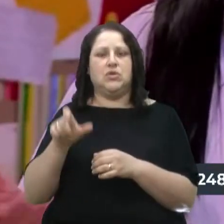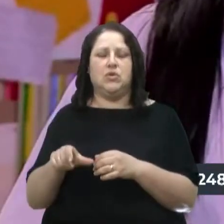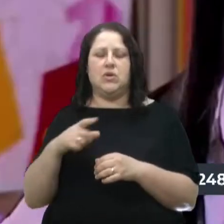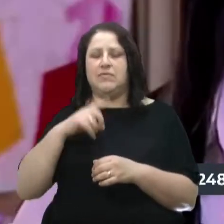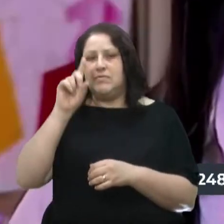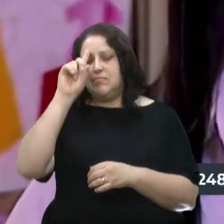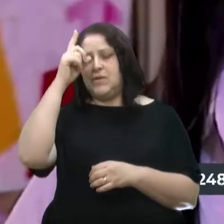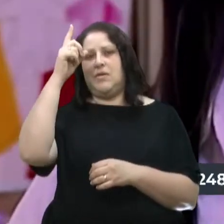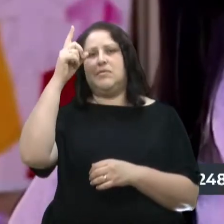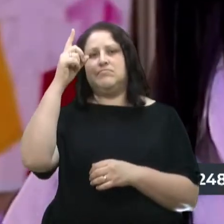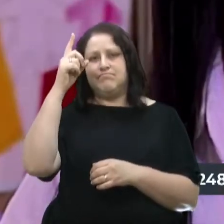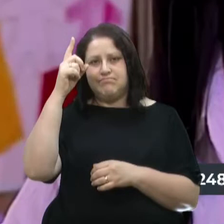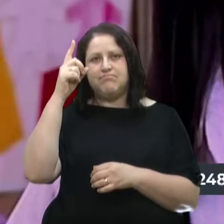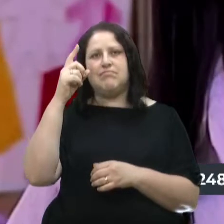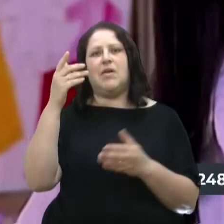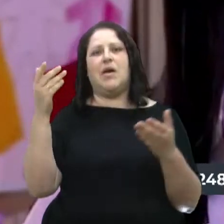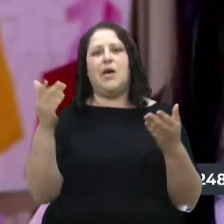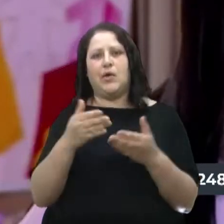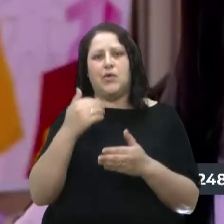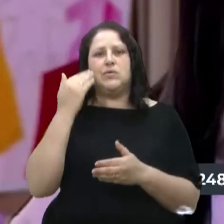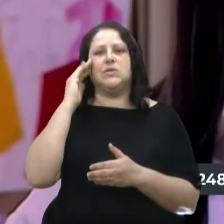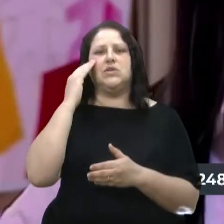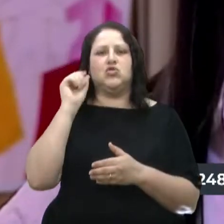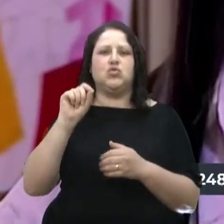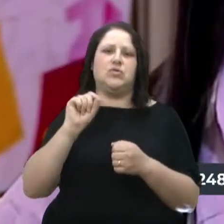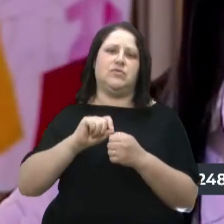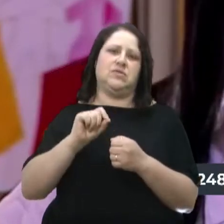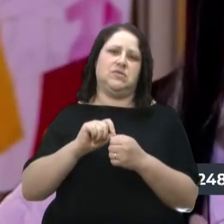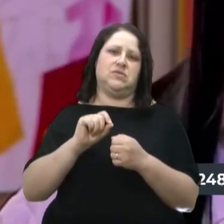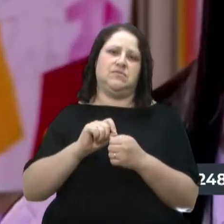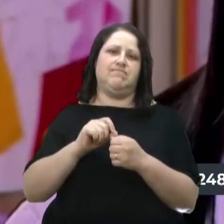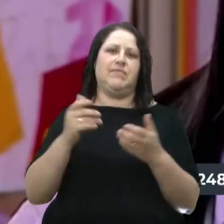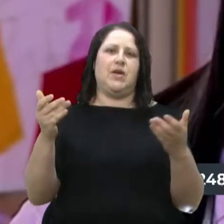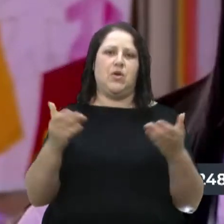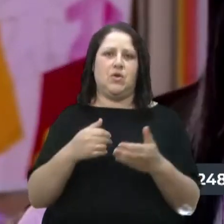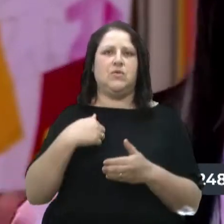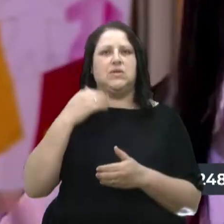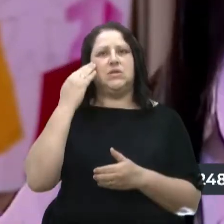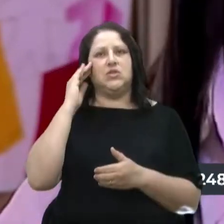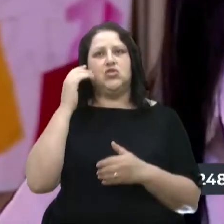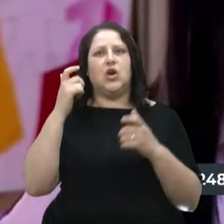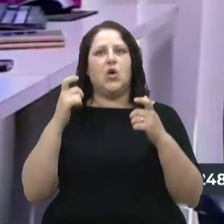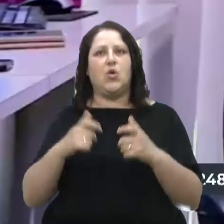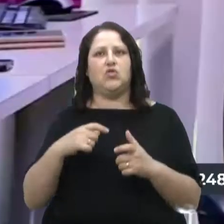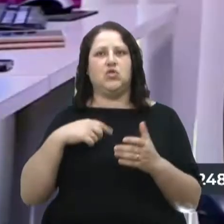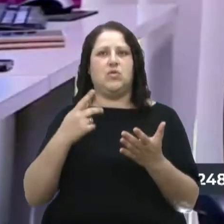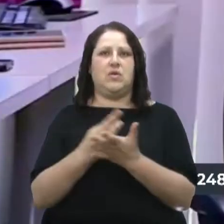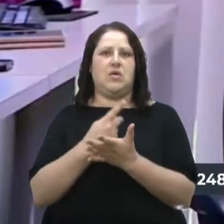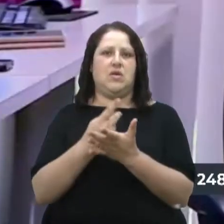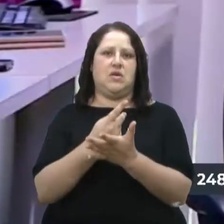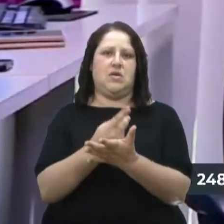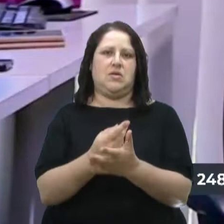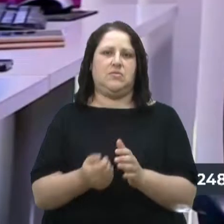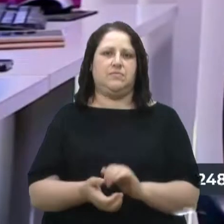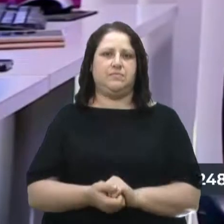e ele fala, agora eu entendi o que foi que eu fiz. Agora eu entendi aonde foi que eu errei. A coordenadora dos